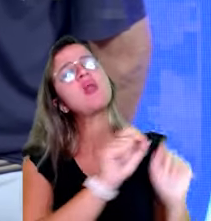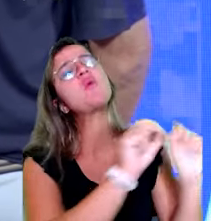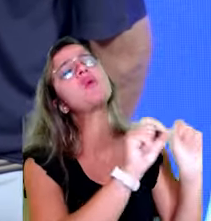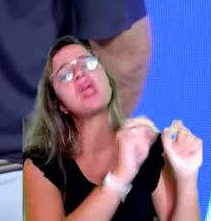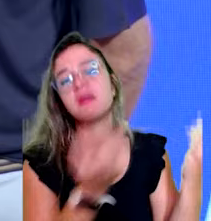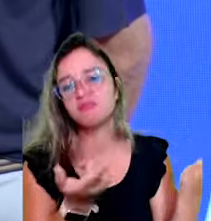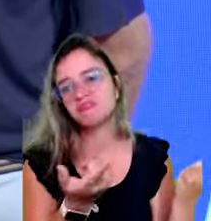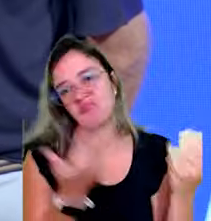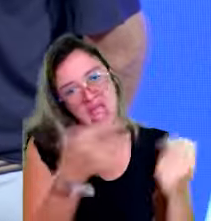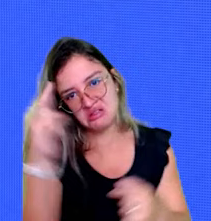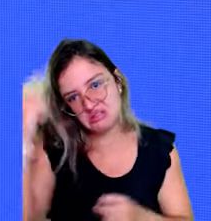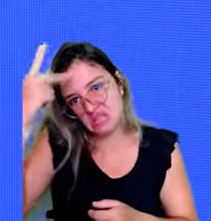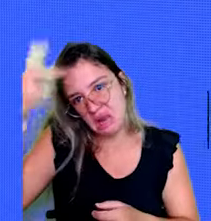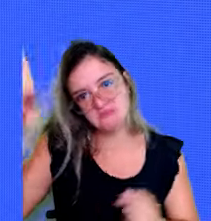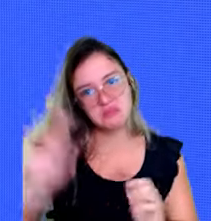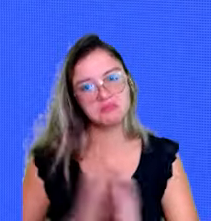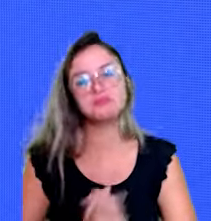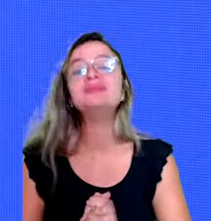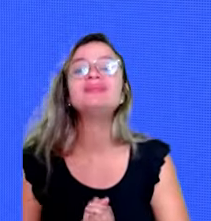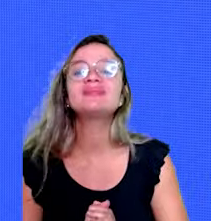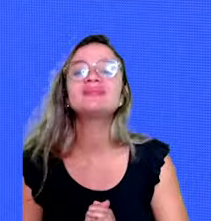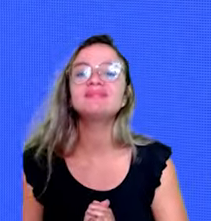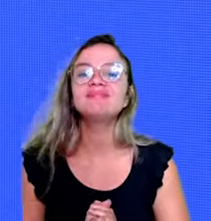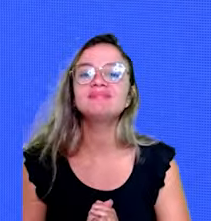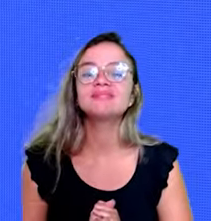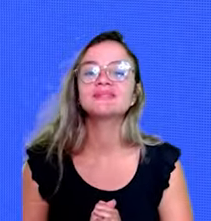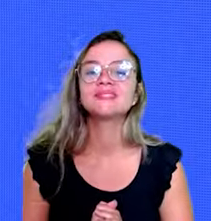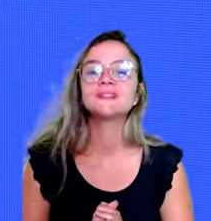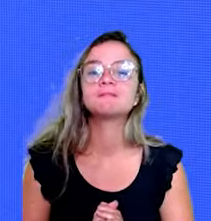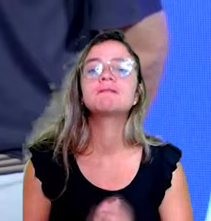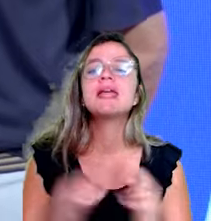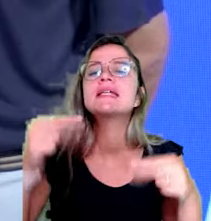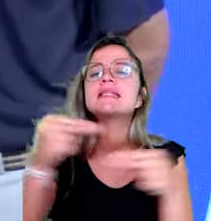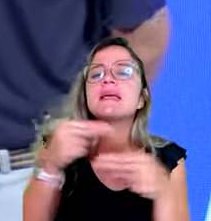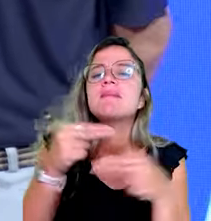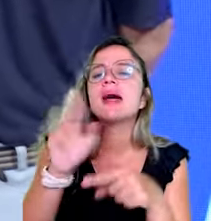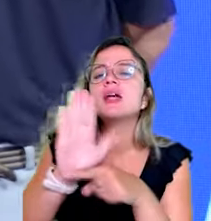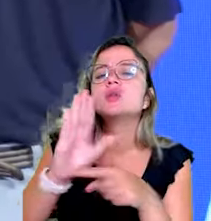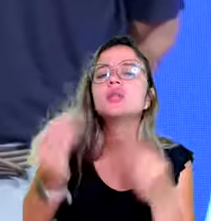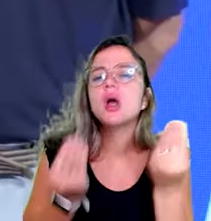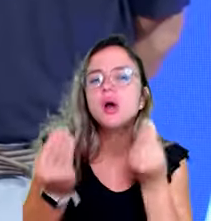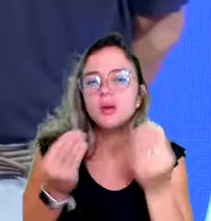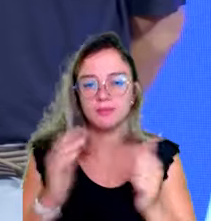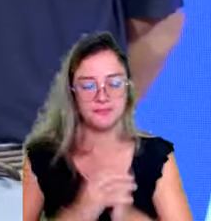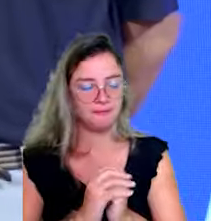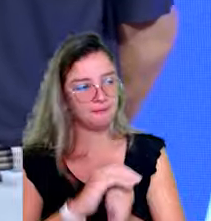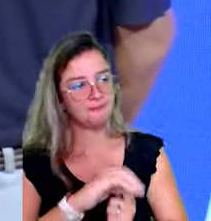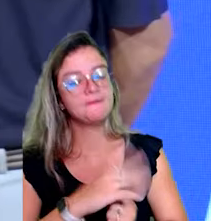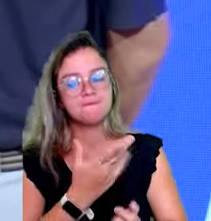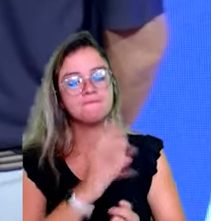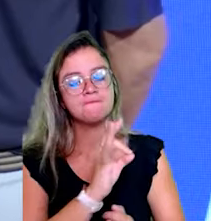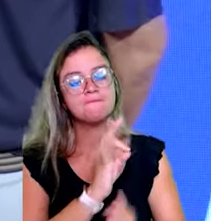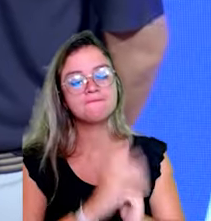Certo. E como é que o Sebrae pode ajudar essas pessoas? Tá. O Sebrae, ele